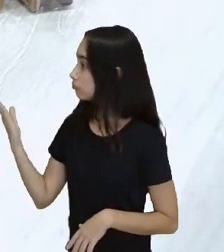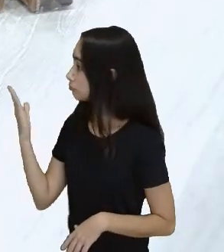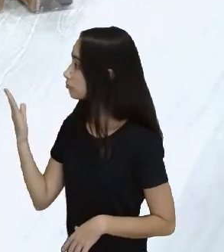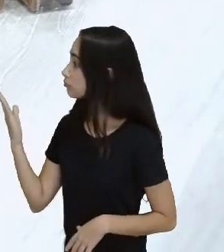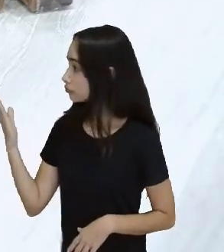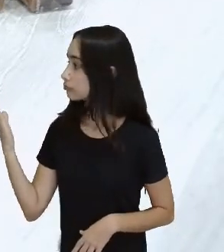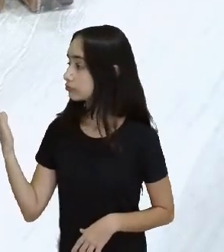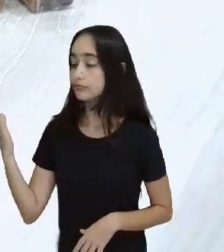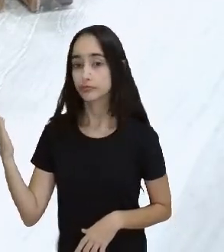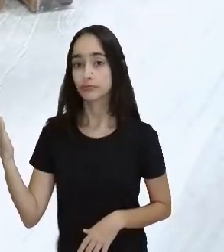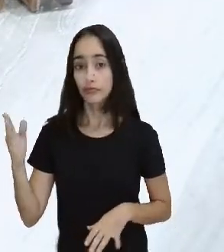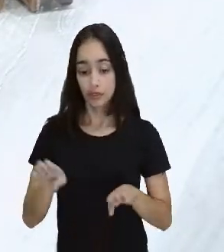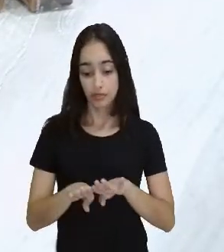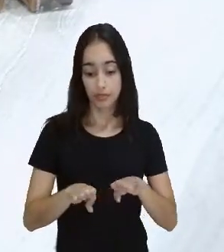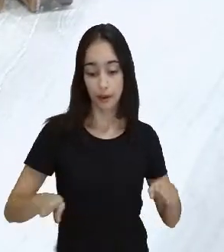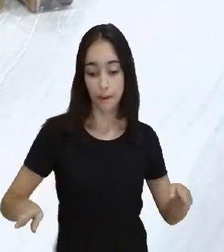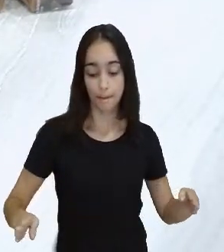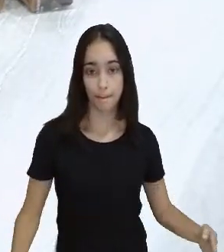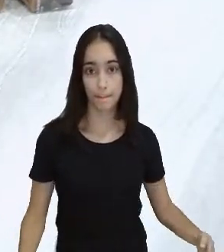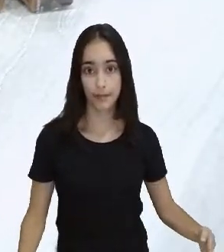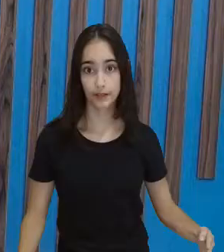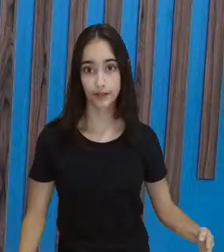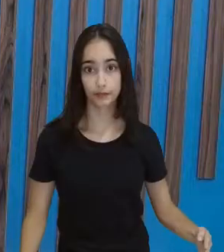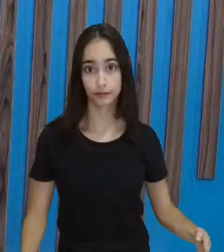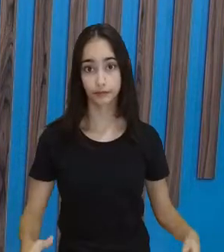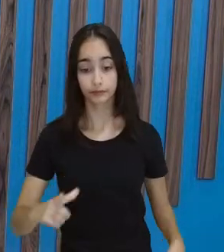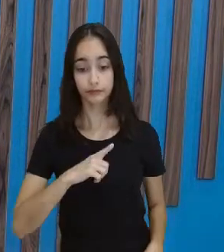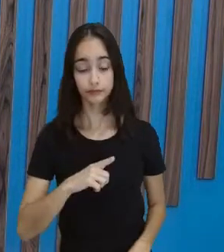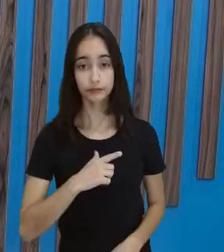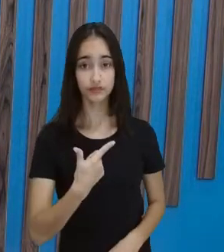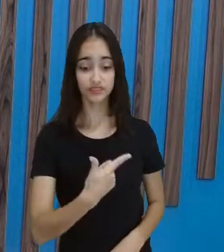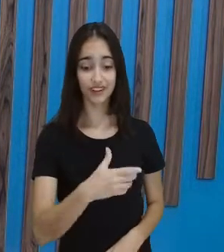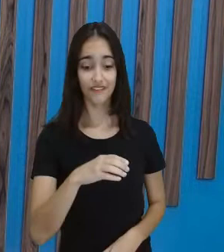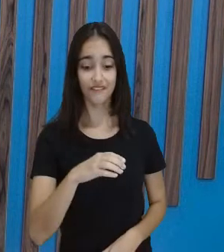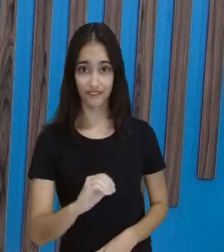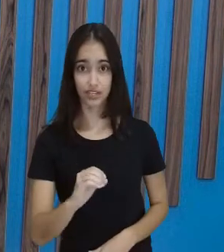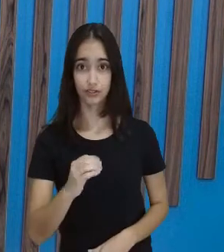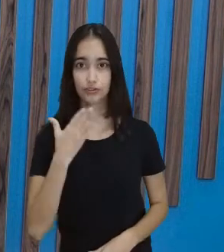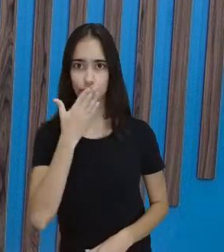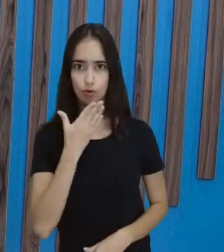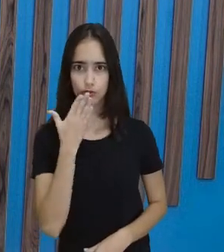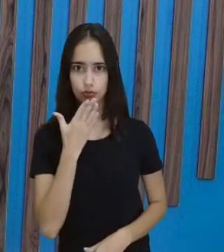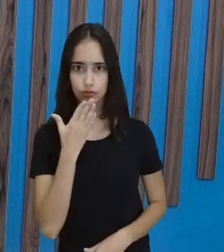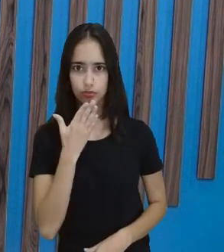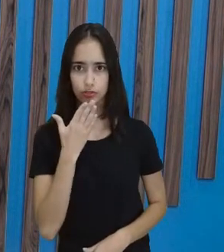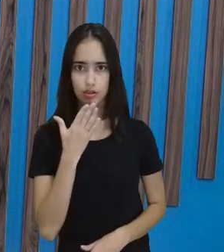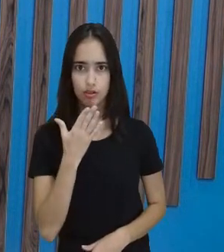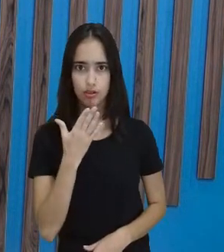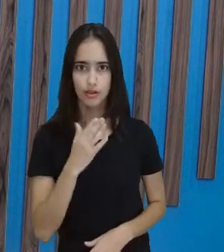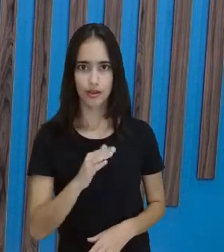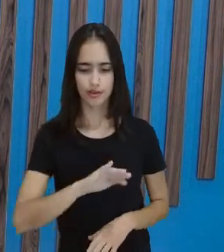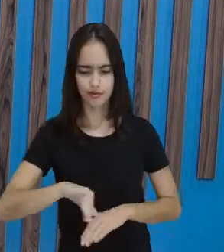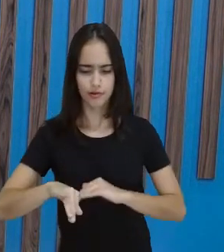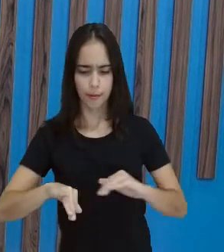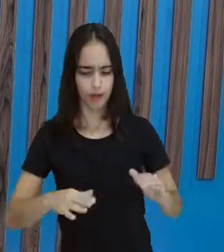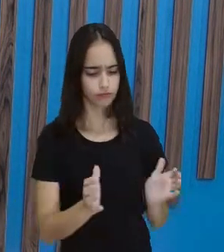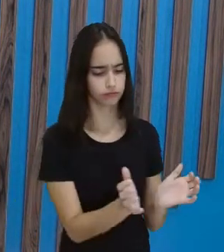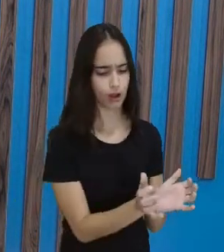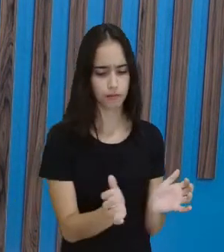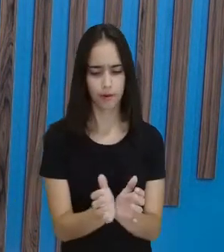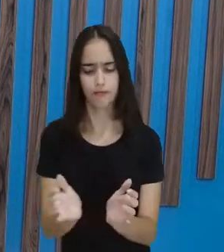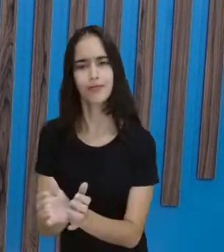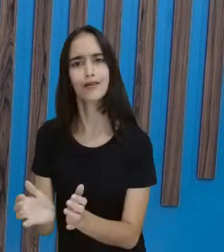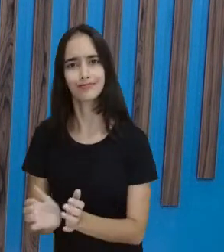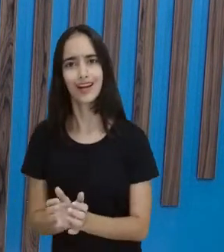o que foi que eu fiz? Eu tinha 20 bombons, formei grupos de 5 para poder entregar para os colegas aqui